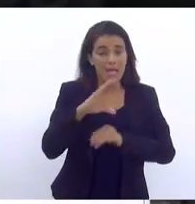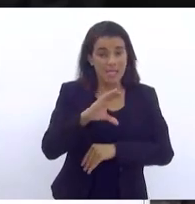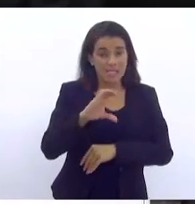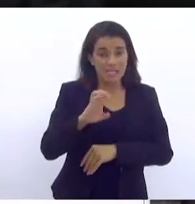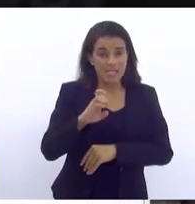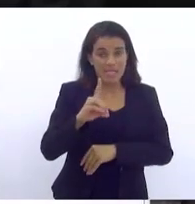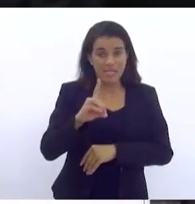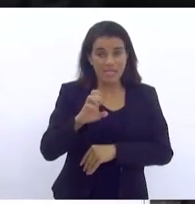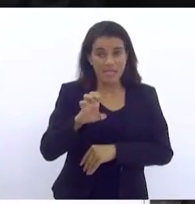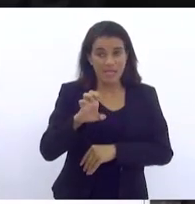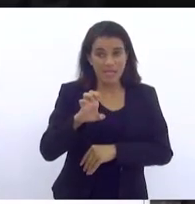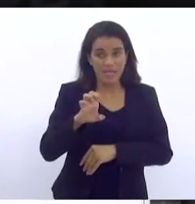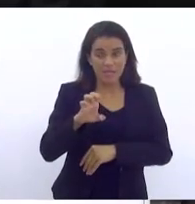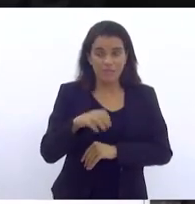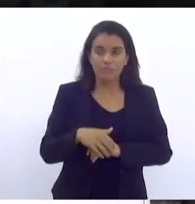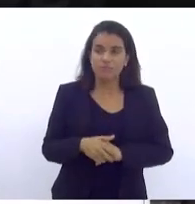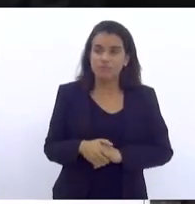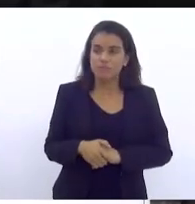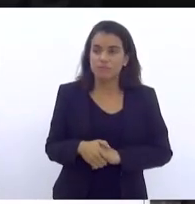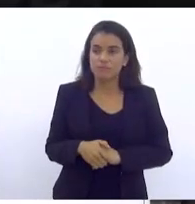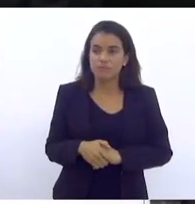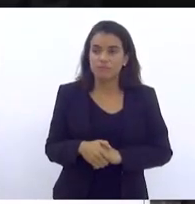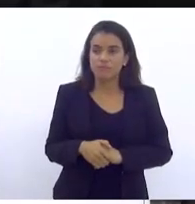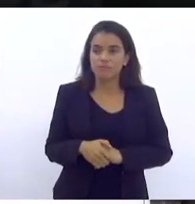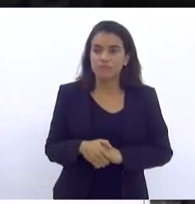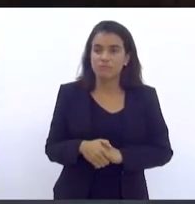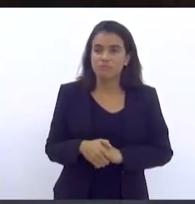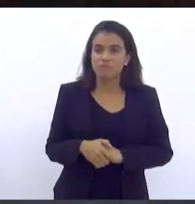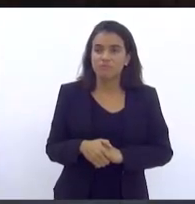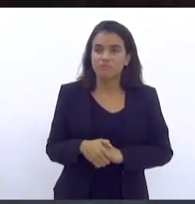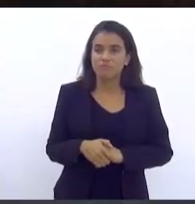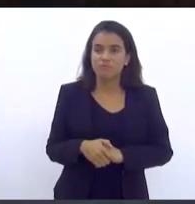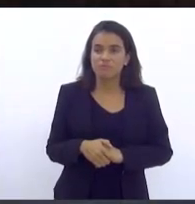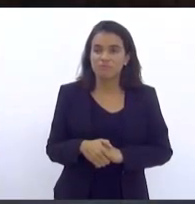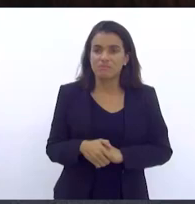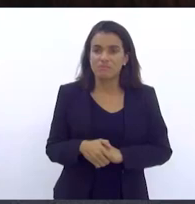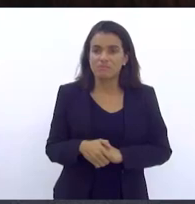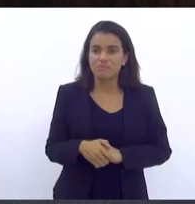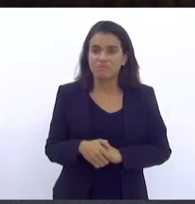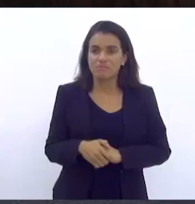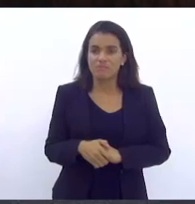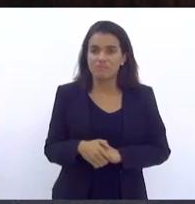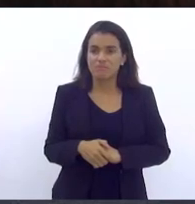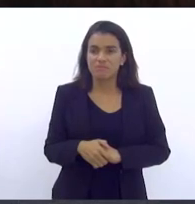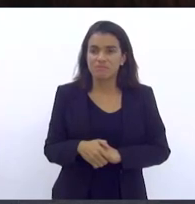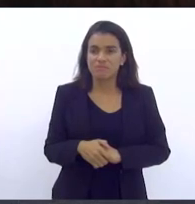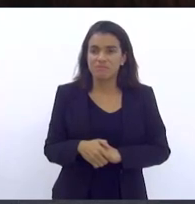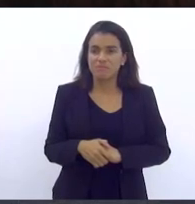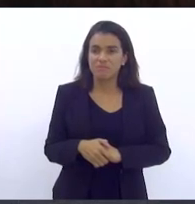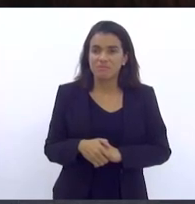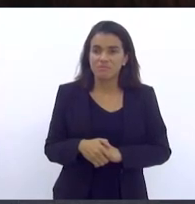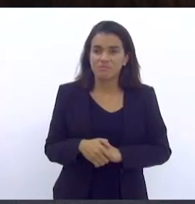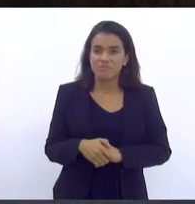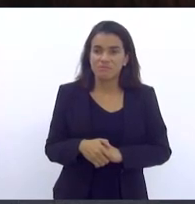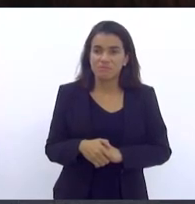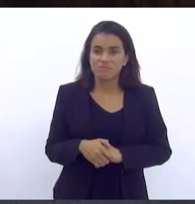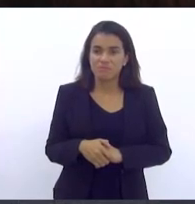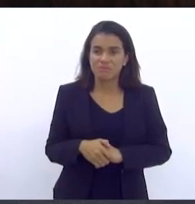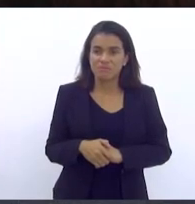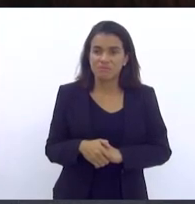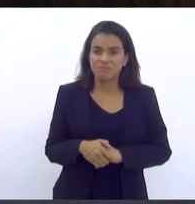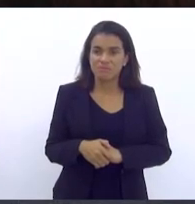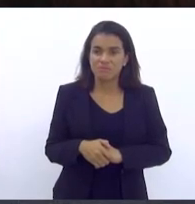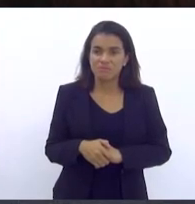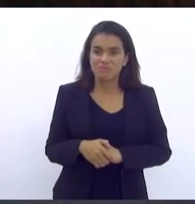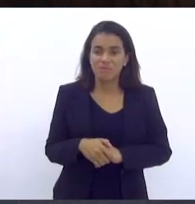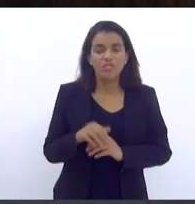decreto de Não não deixa deixa deixa completar pode pode pode falar por favor completar que a